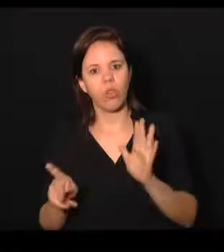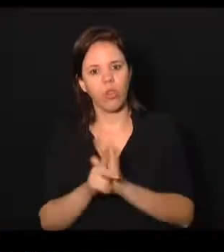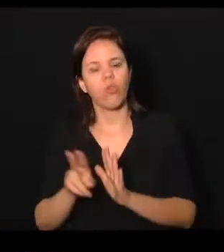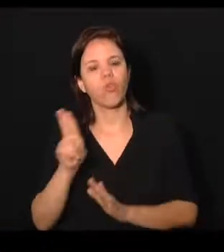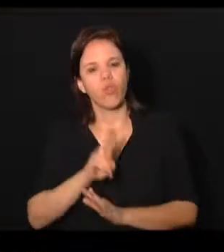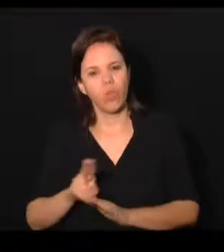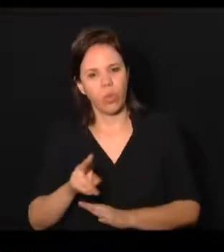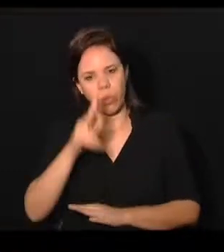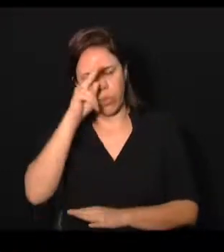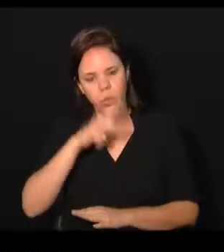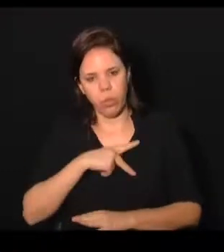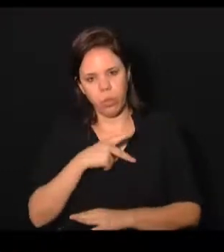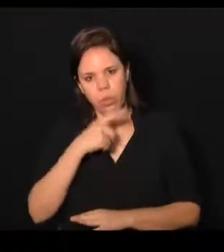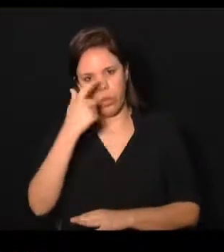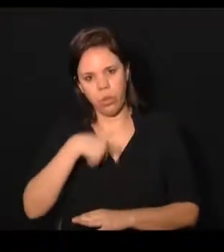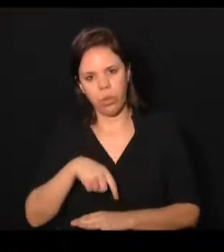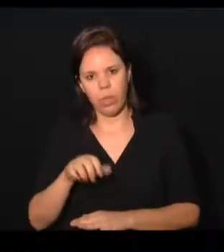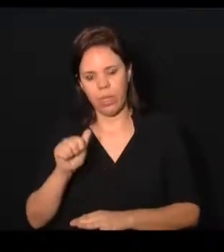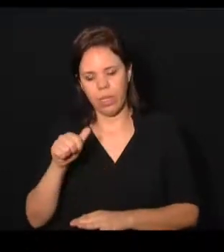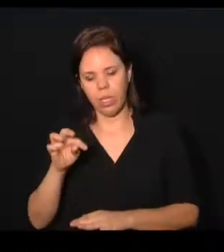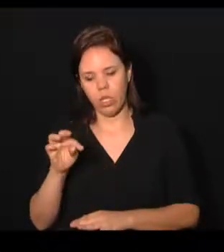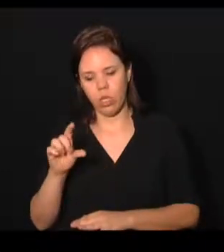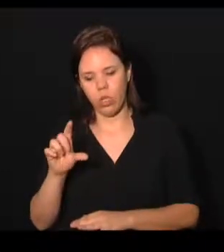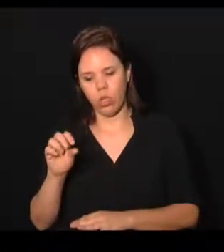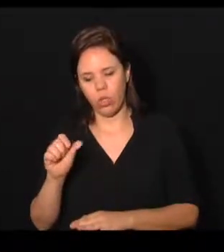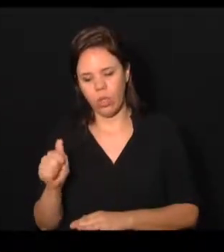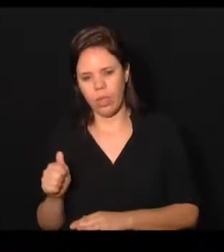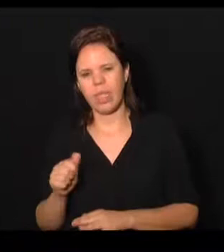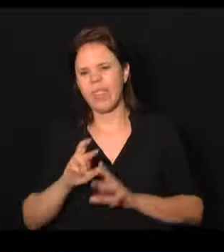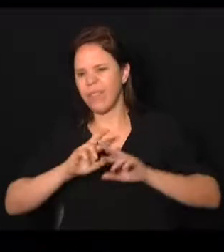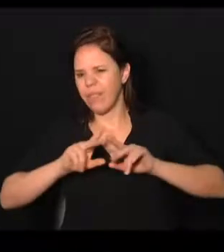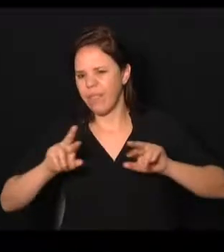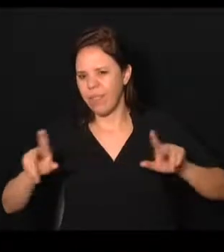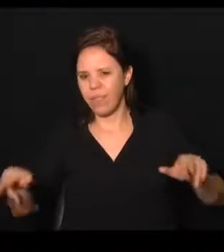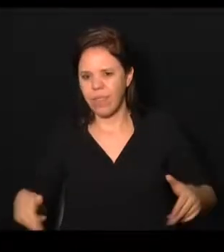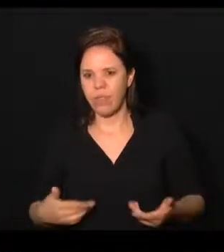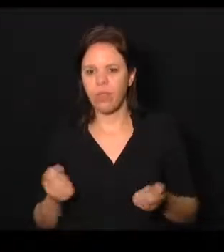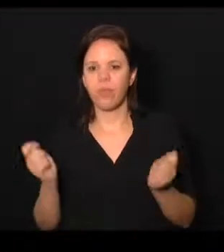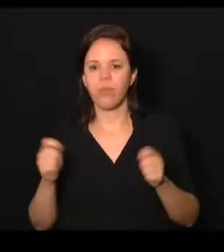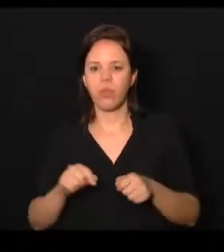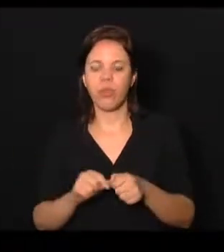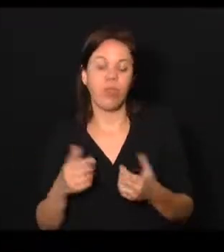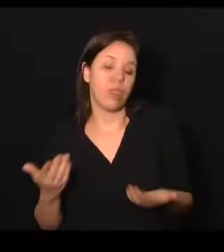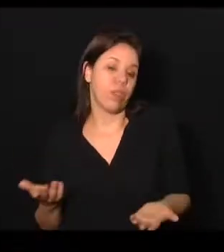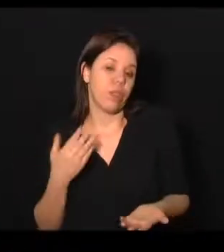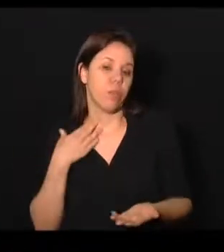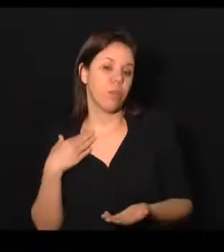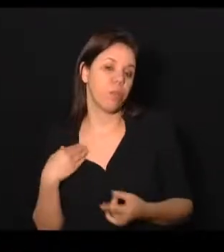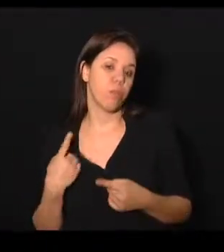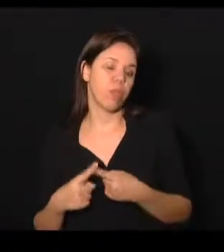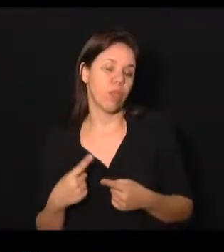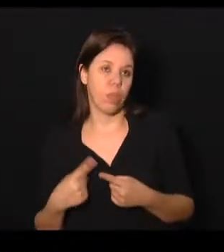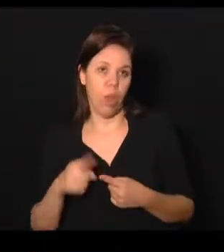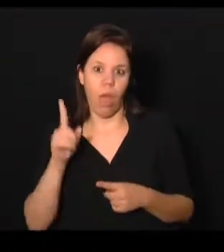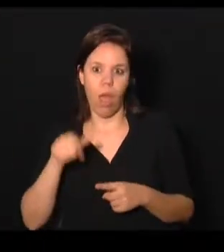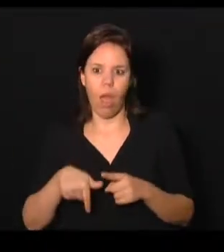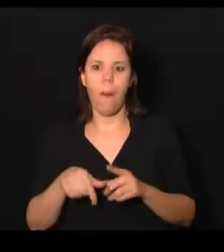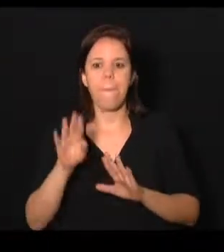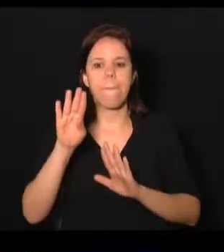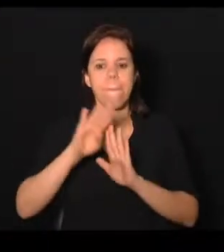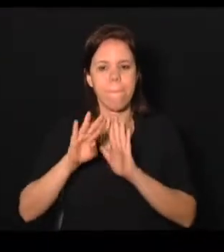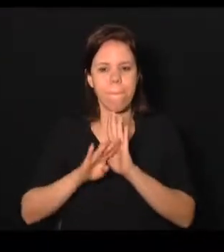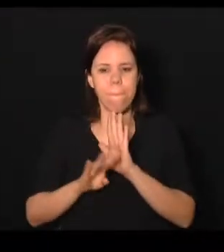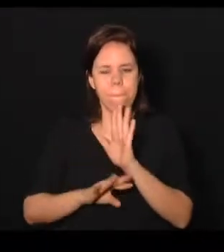doador, por isso é uma doação autóloga. Então, a gente tem muitas formas. E por que a gente faz isso? Porque é uma coisa programada, você